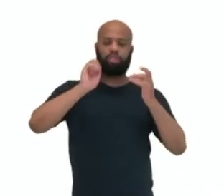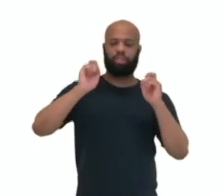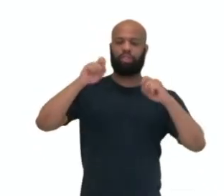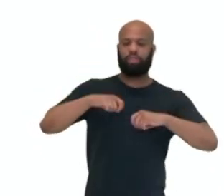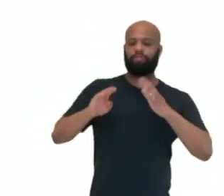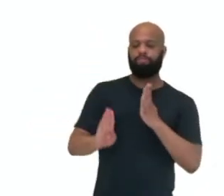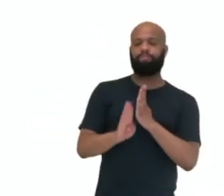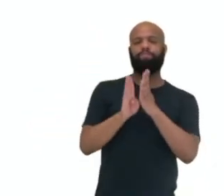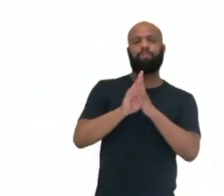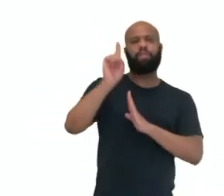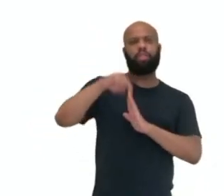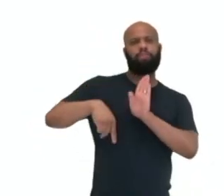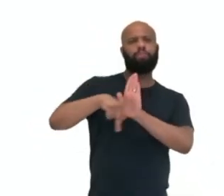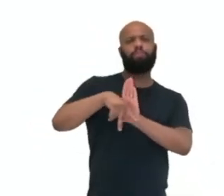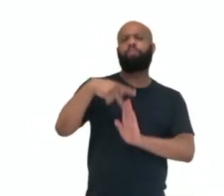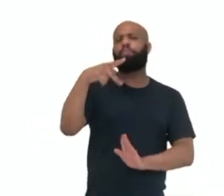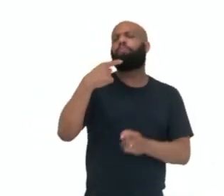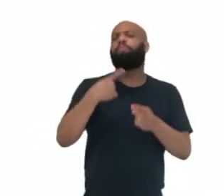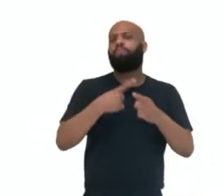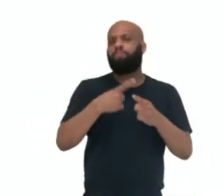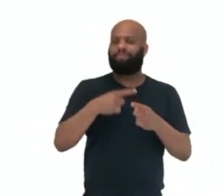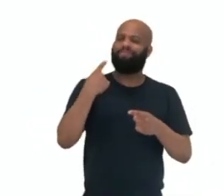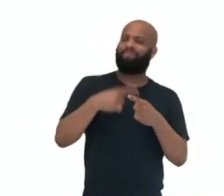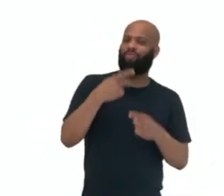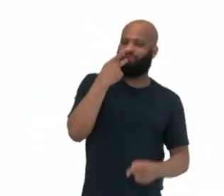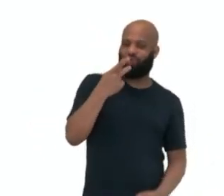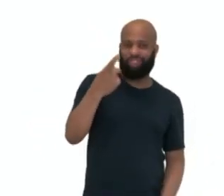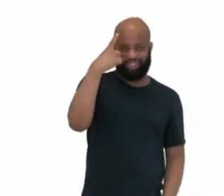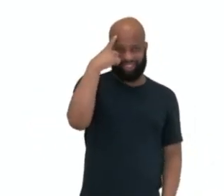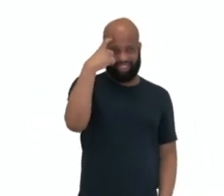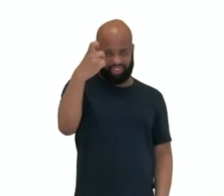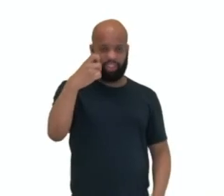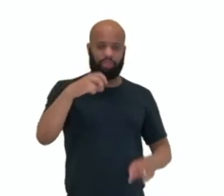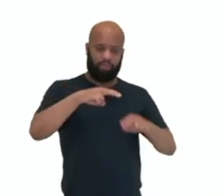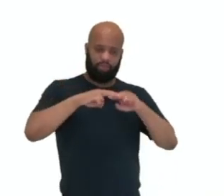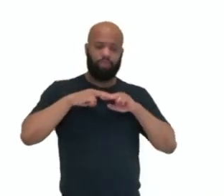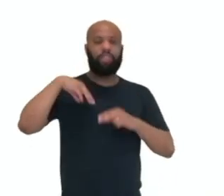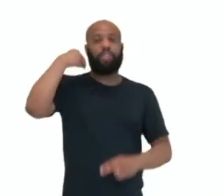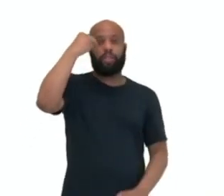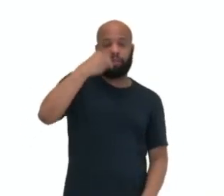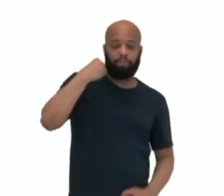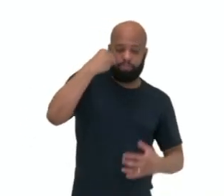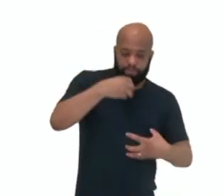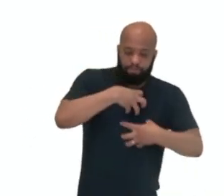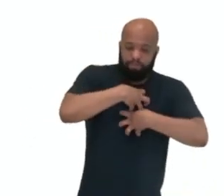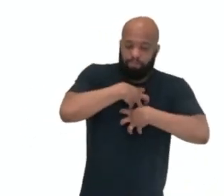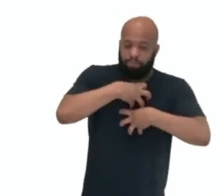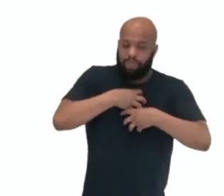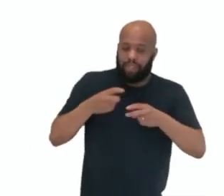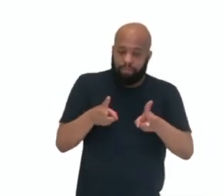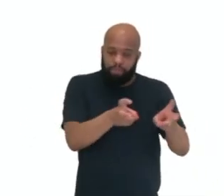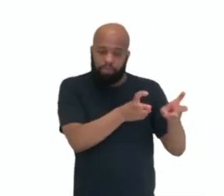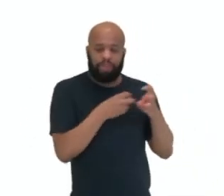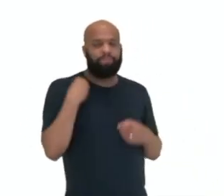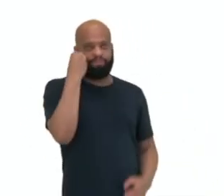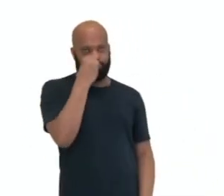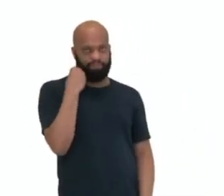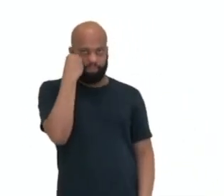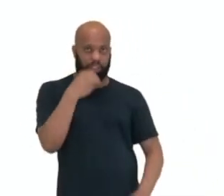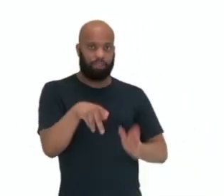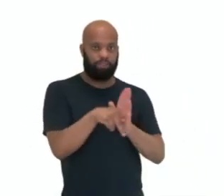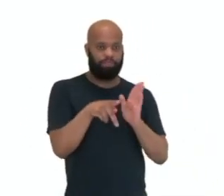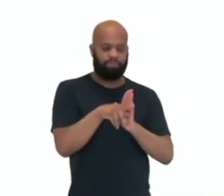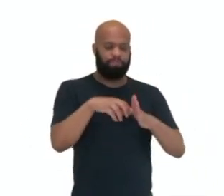que pertence ao filósofo, pois ele afirma que as ideias derivam das sensações experimentadas pelos